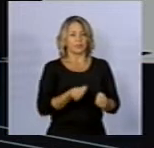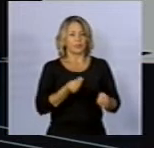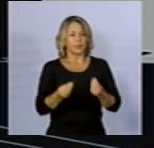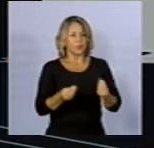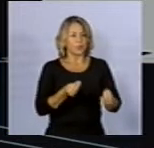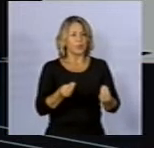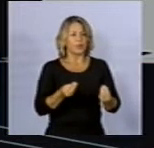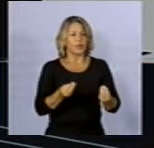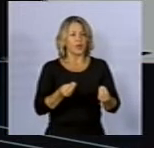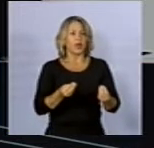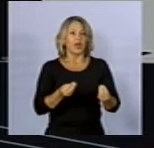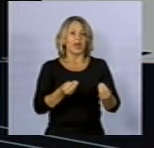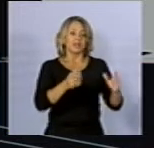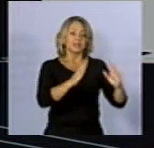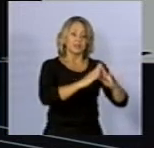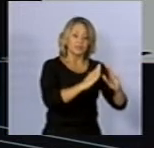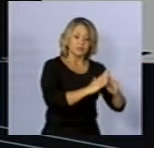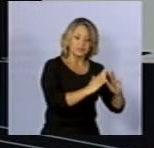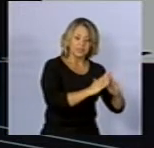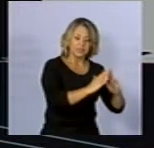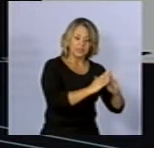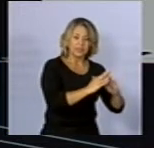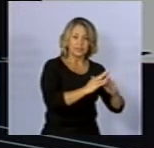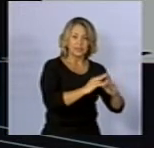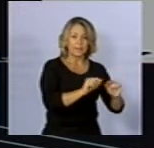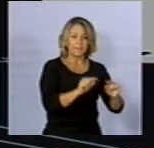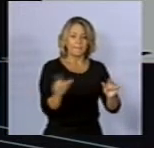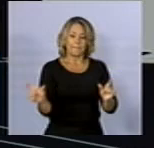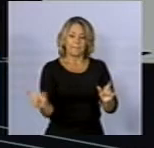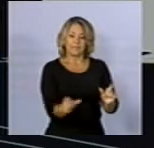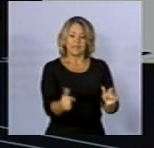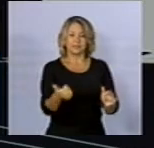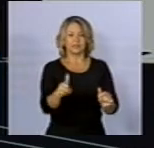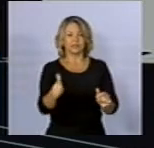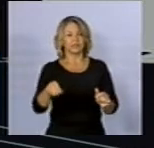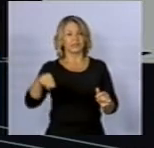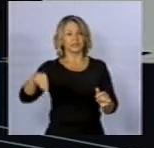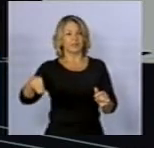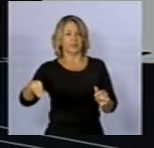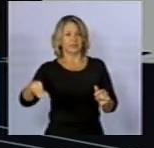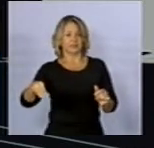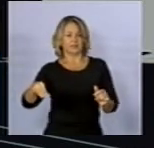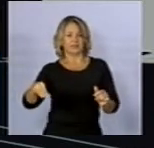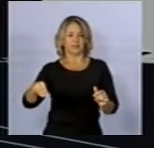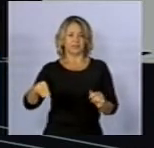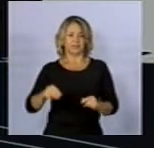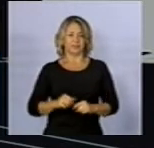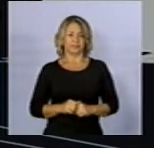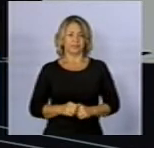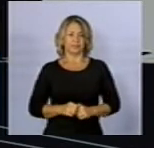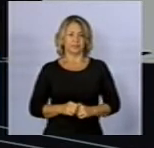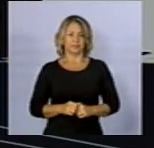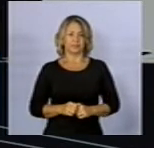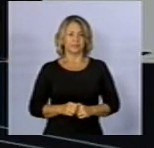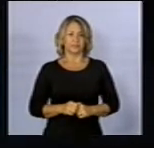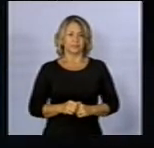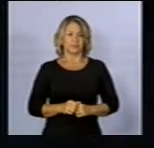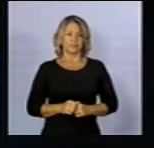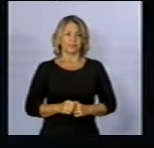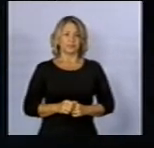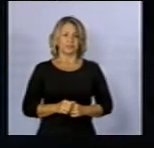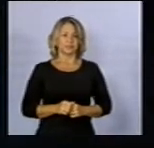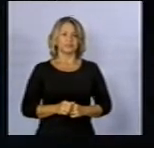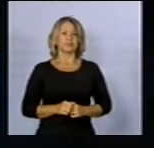Seriam residências localizadas a menos de 11 metros de campos de transmissão. Vou voltar aqui.